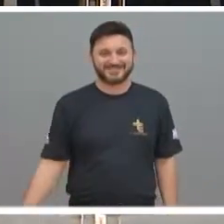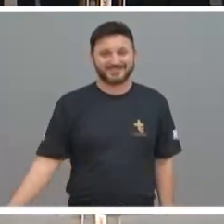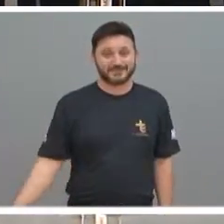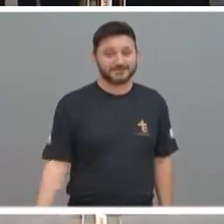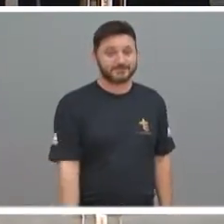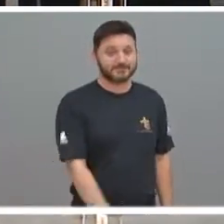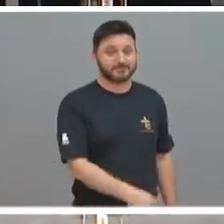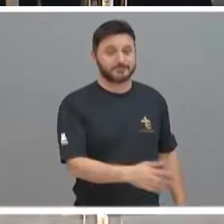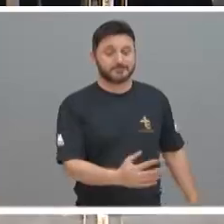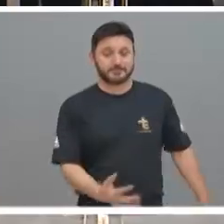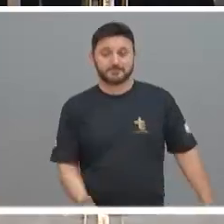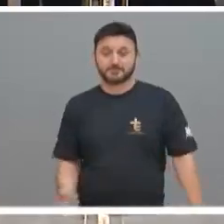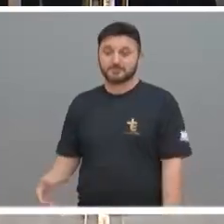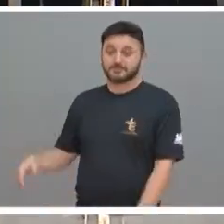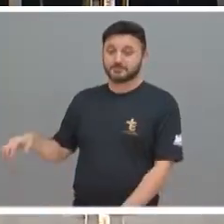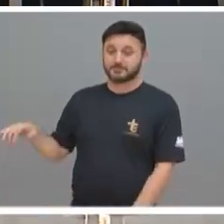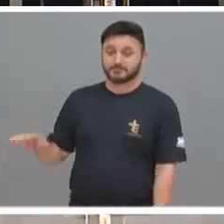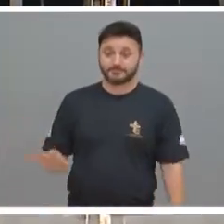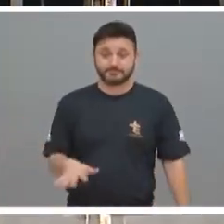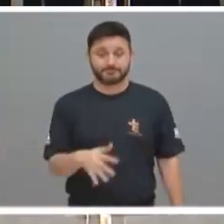feliz.